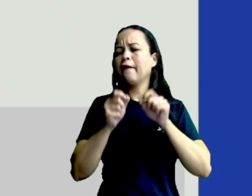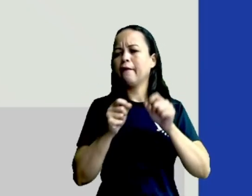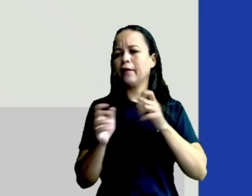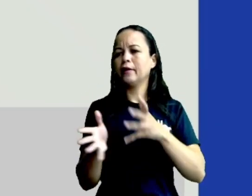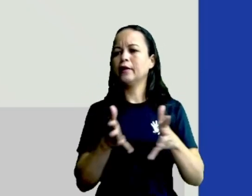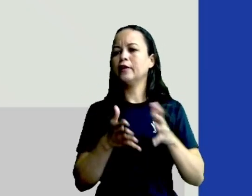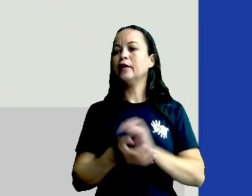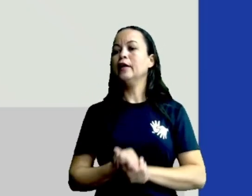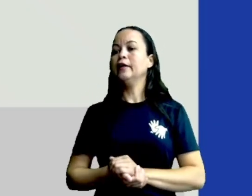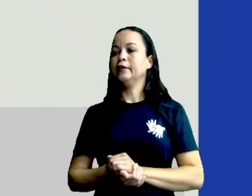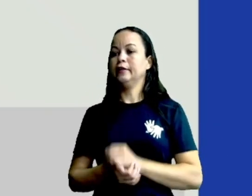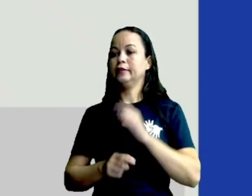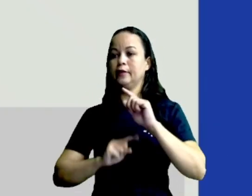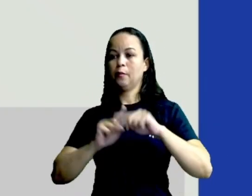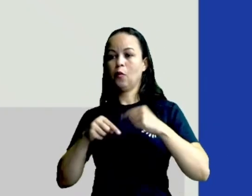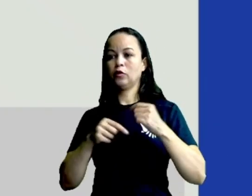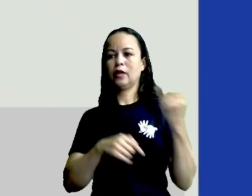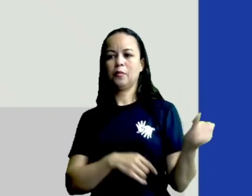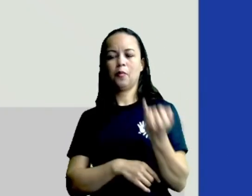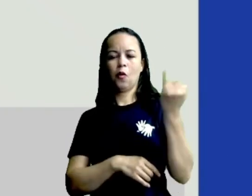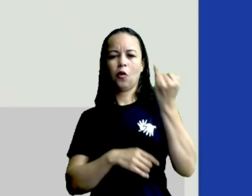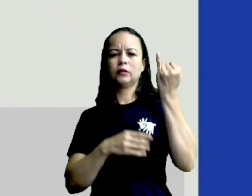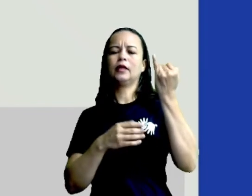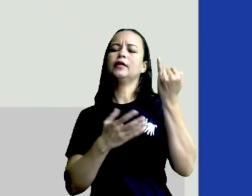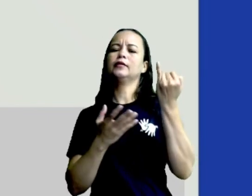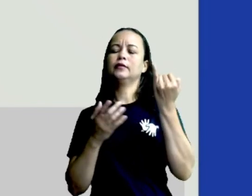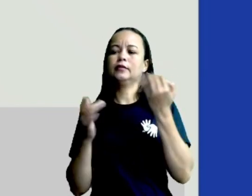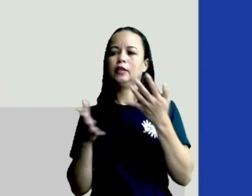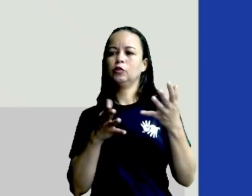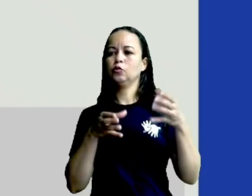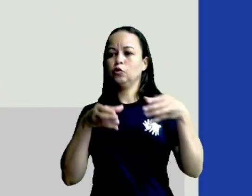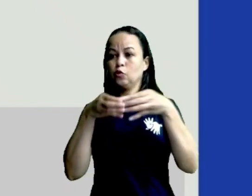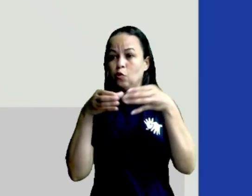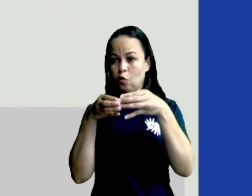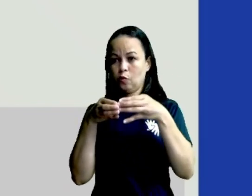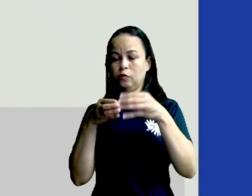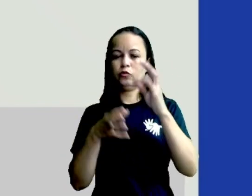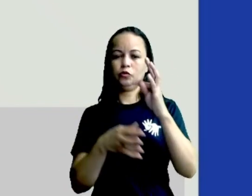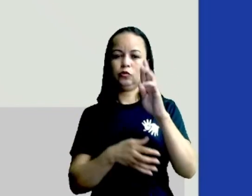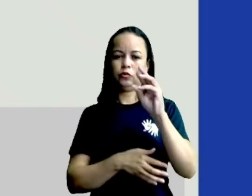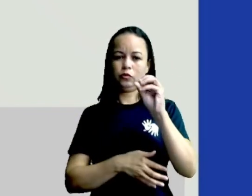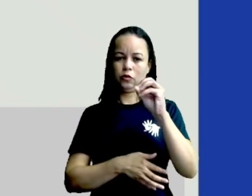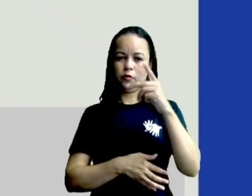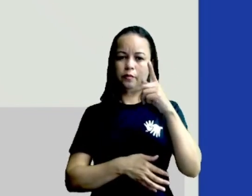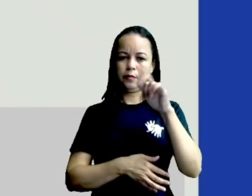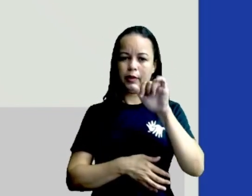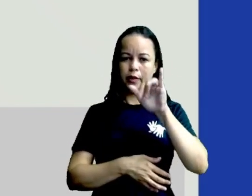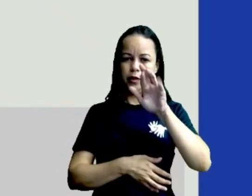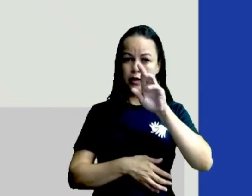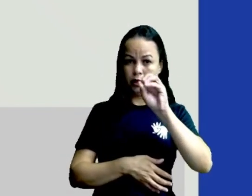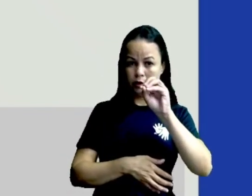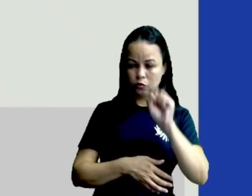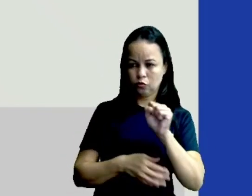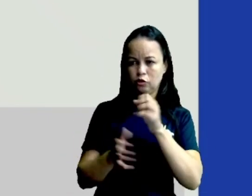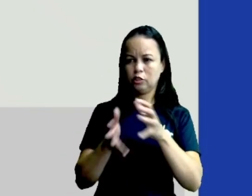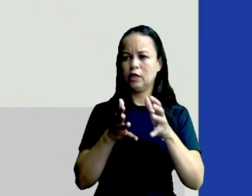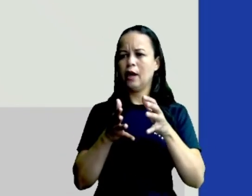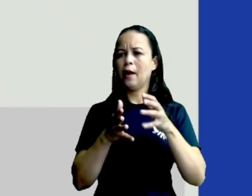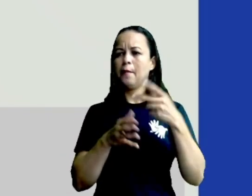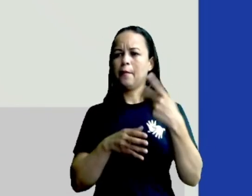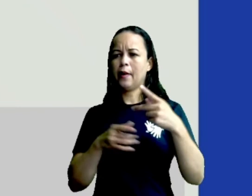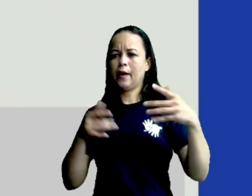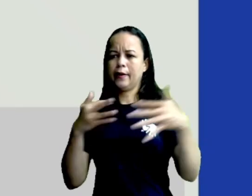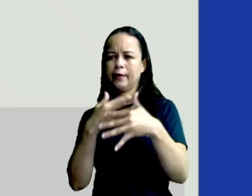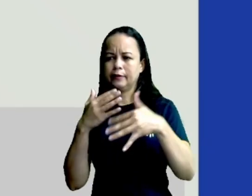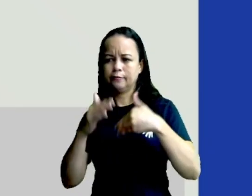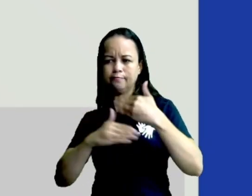o desenvolvimento de algumas cidades? Qual foi a importância desses tropeiros? Anota aí no teu caderno